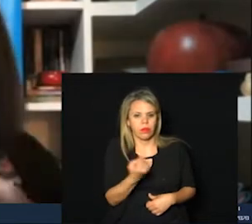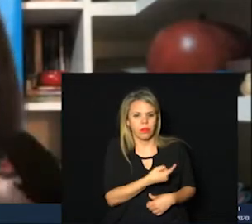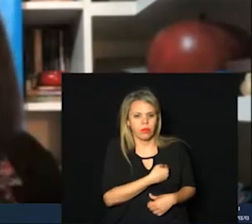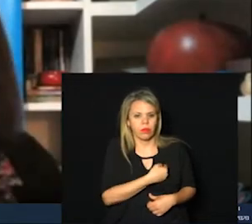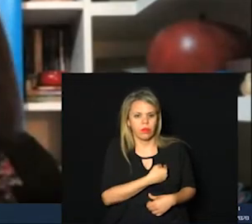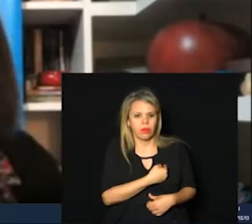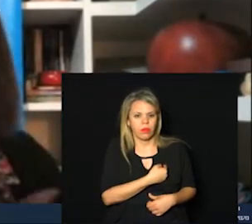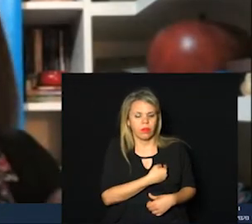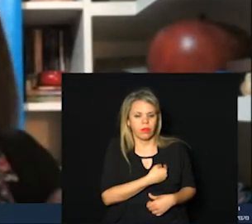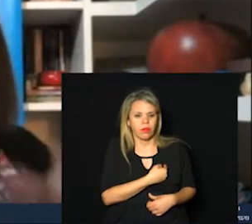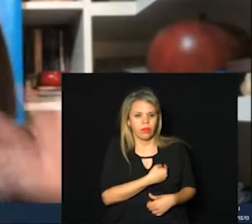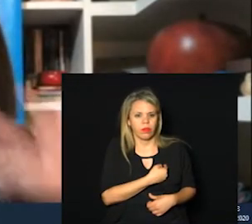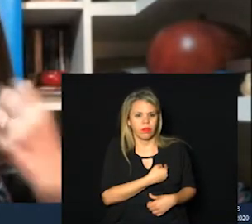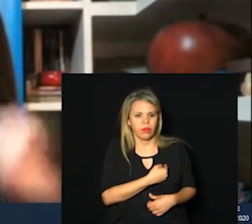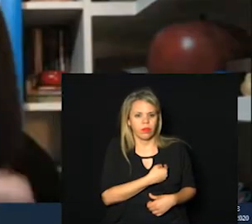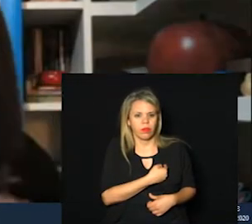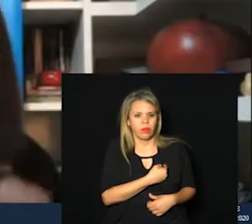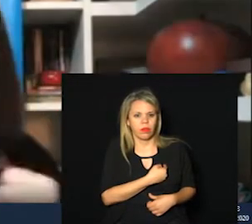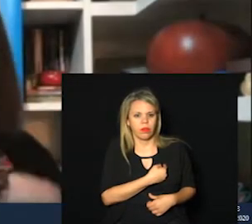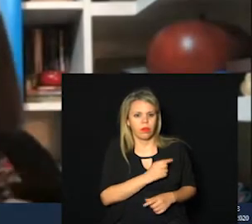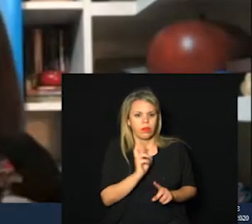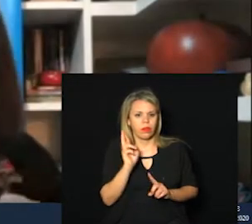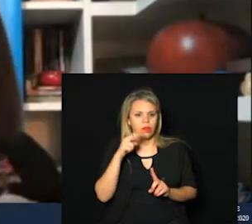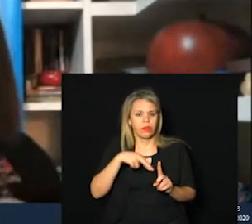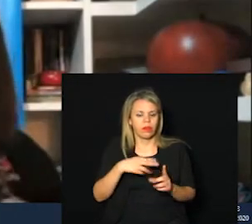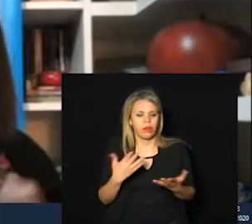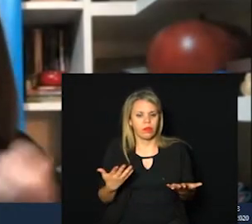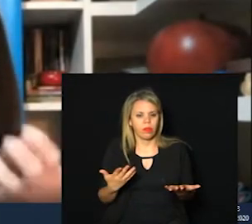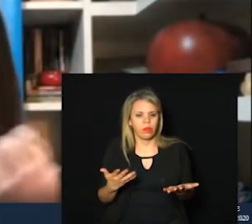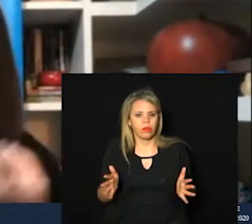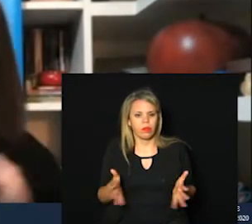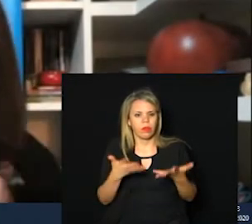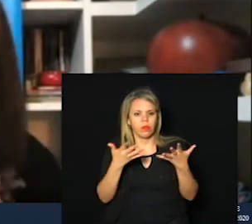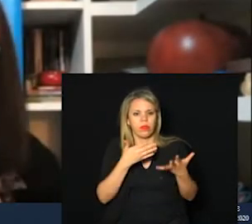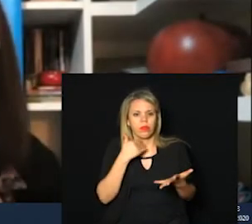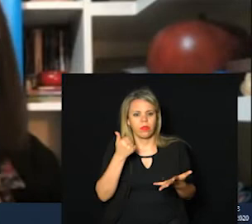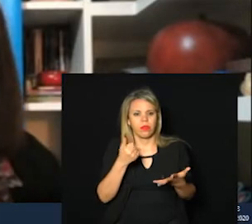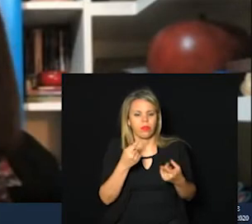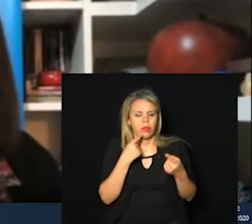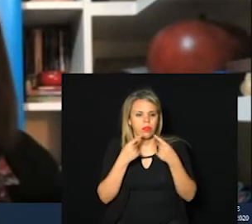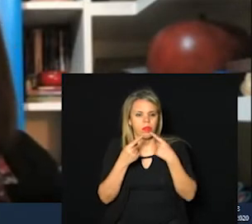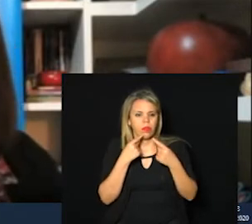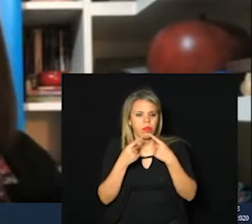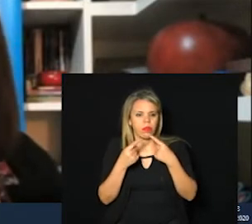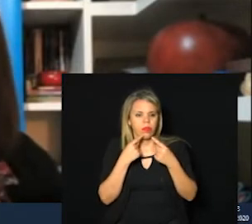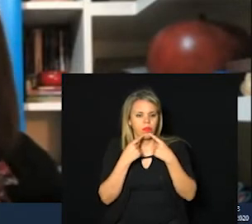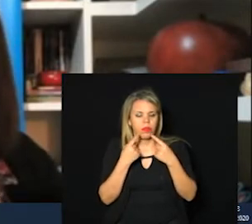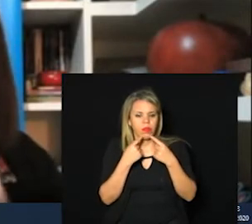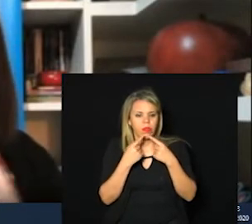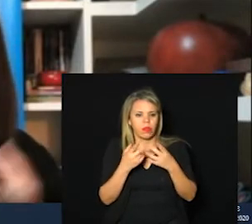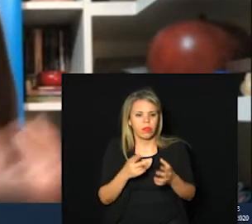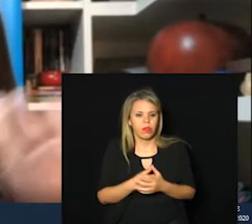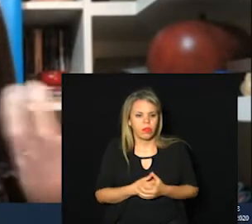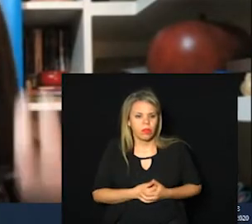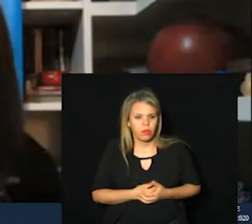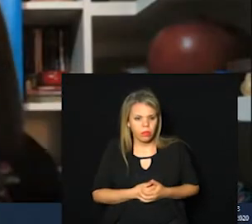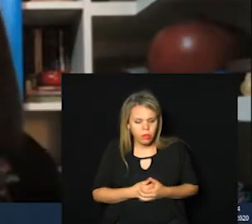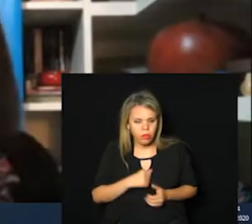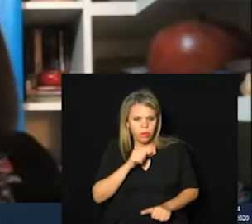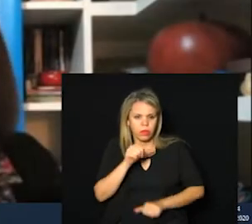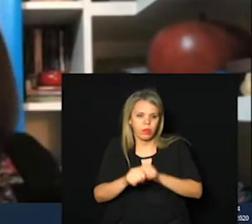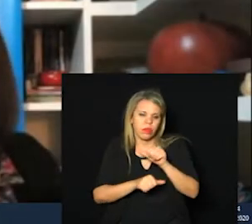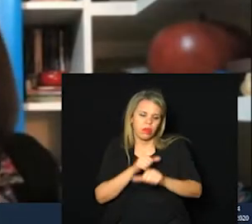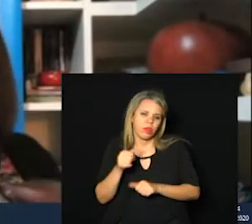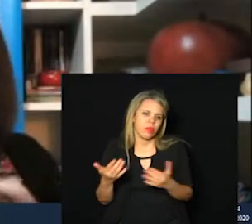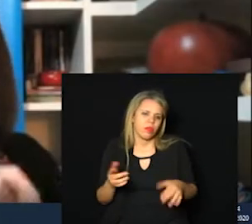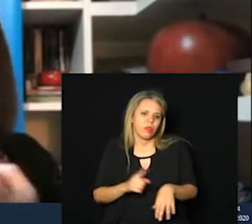somos, com as nossas referências, alimentar um diálogo com o outro e transformar esse